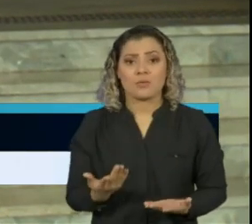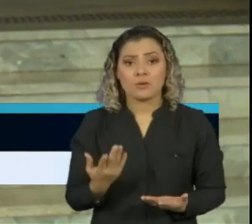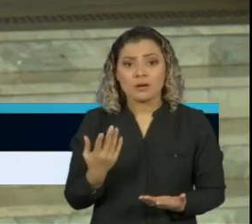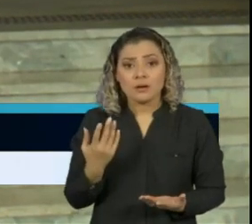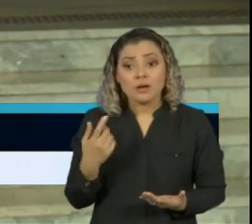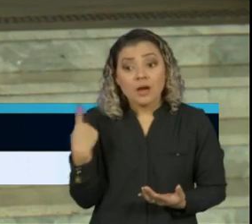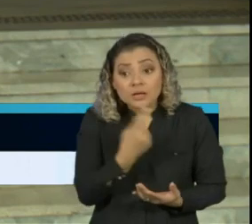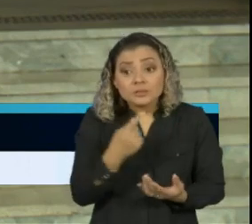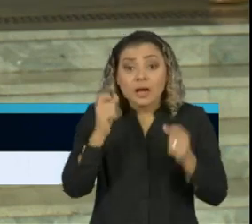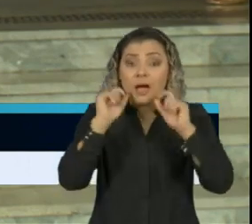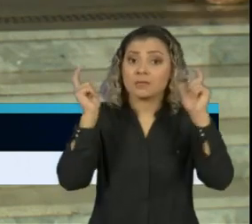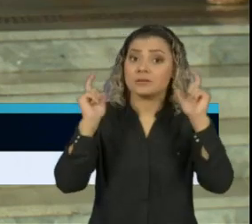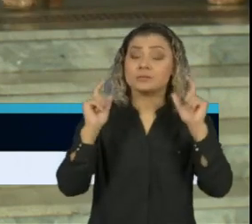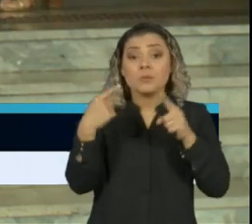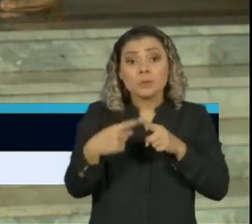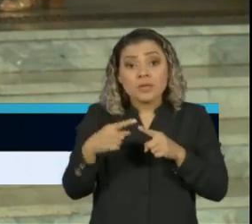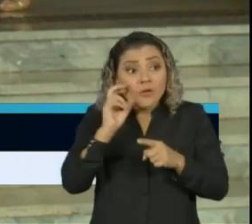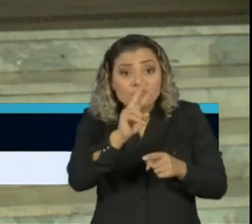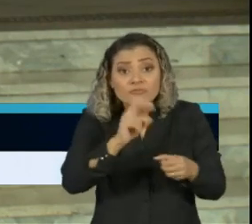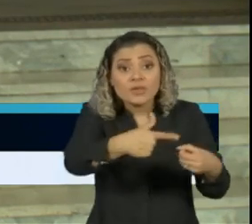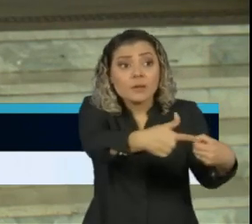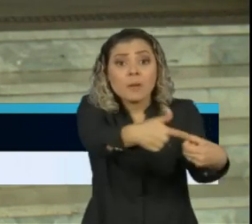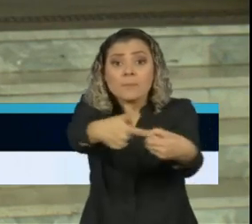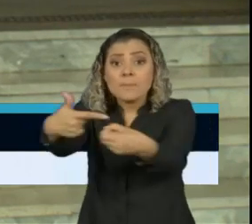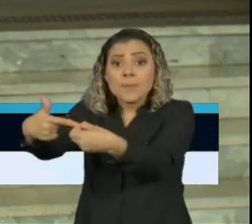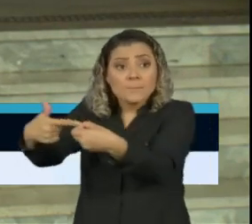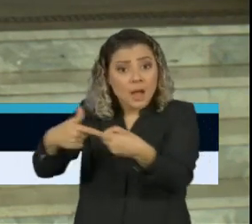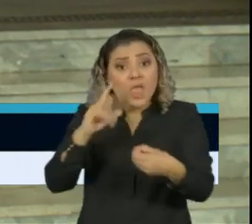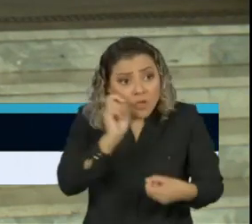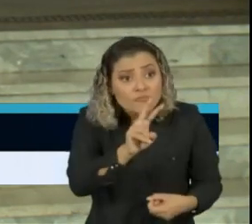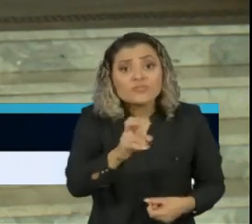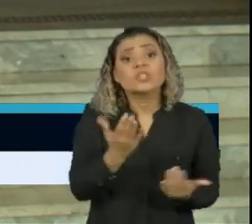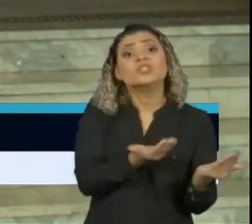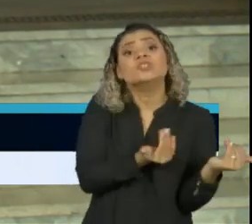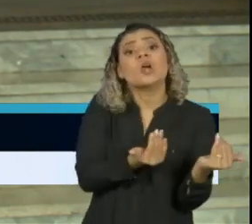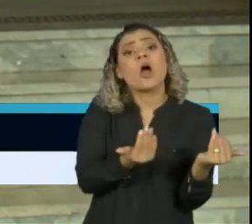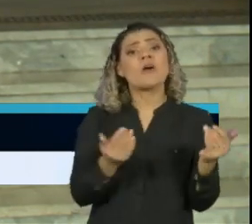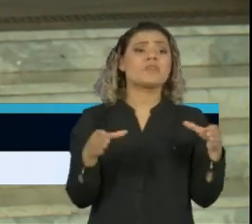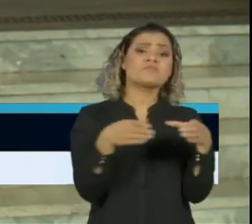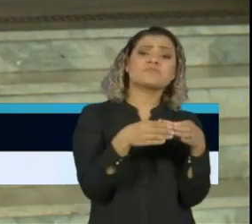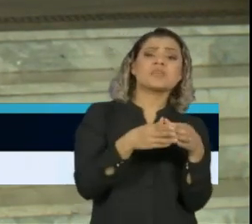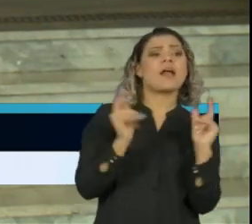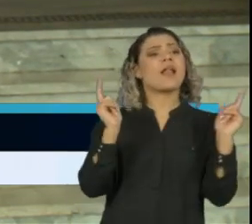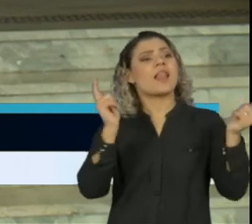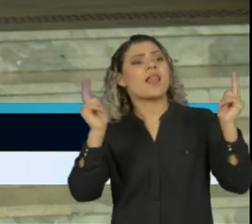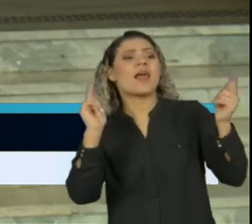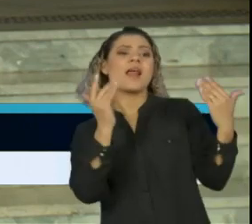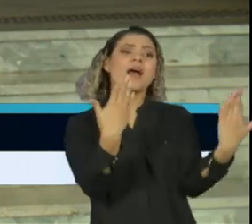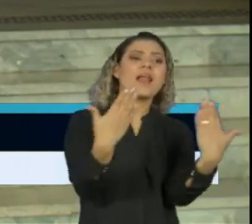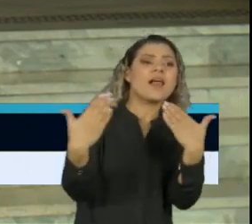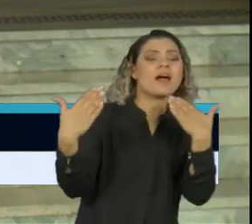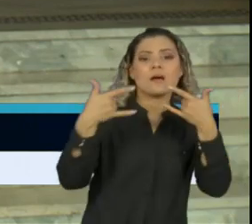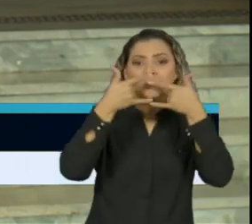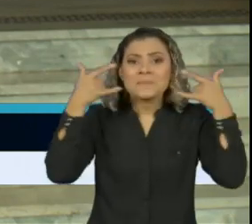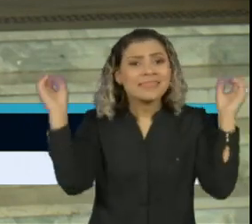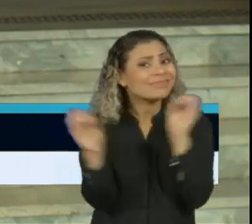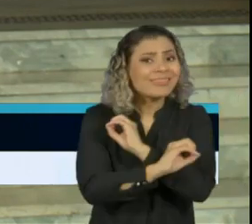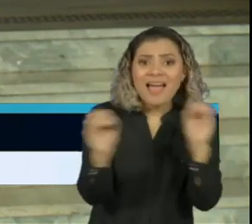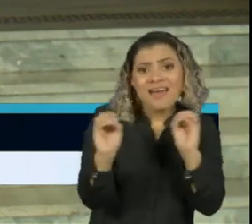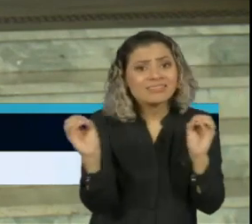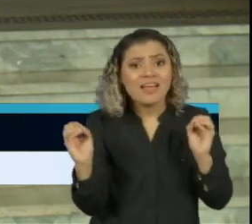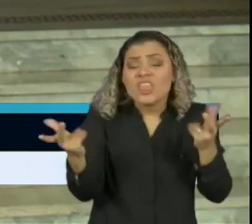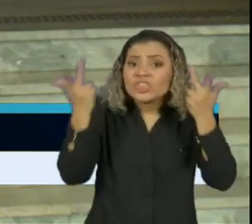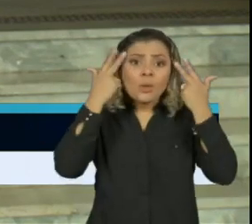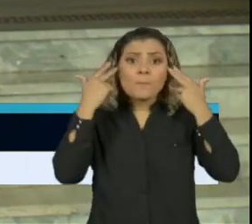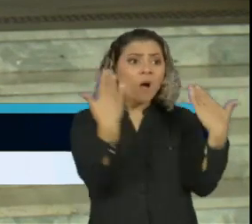gasolina com inúmeros, dezenas de jovens aglomerados, sem máscara, como se